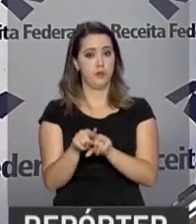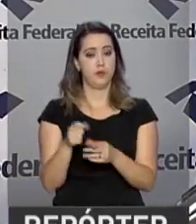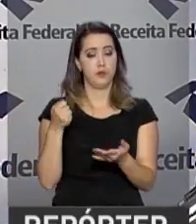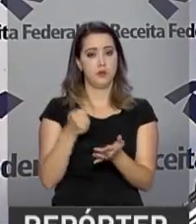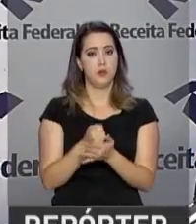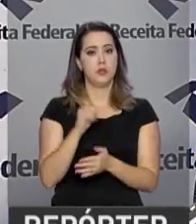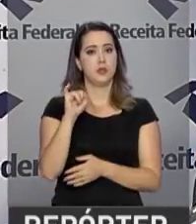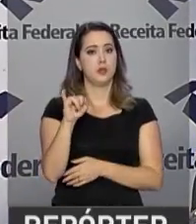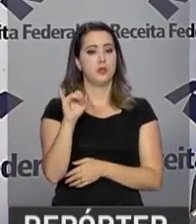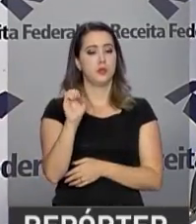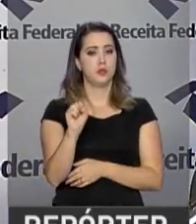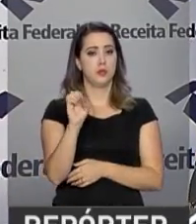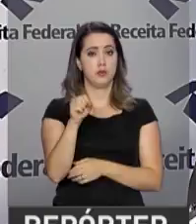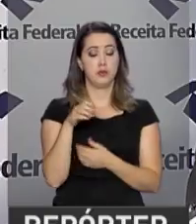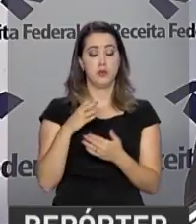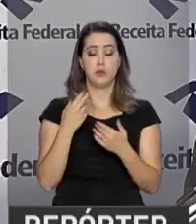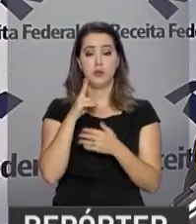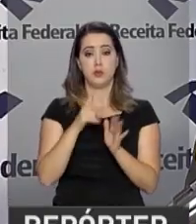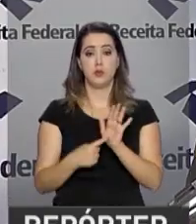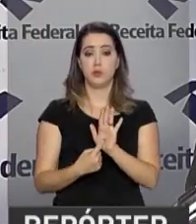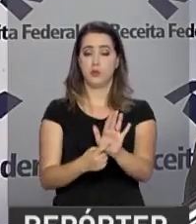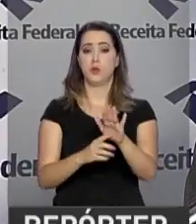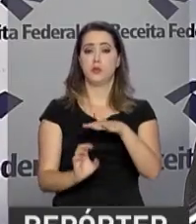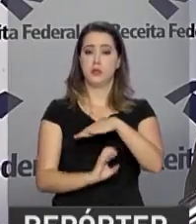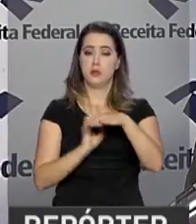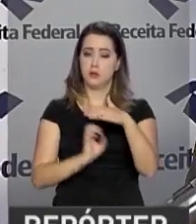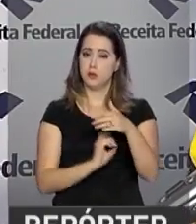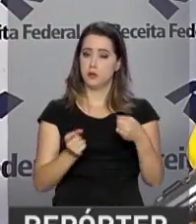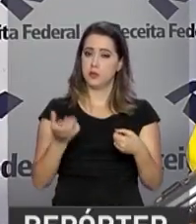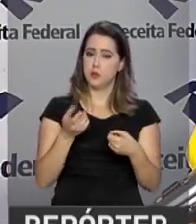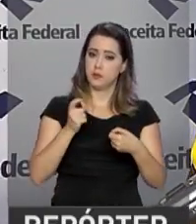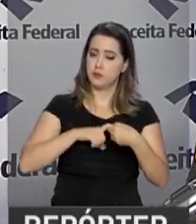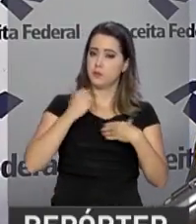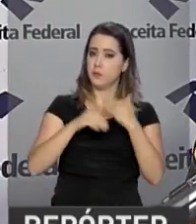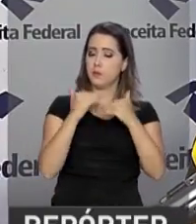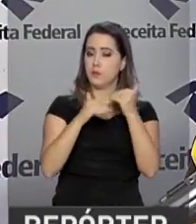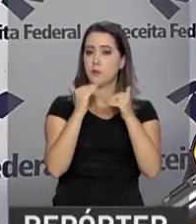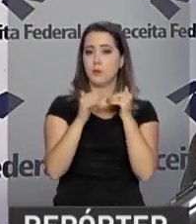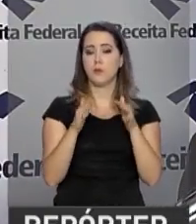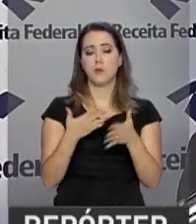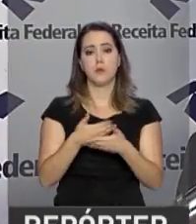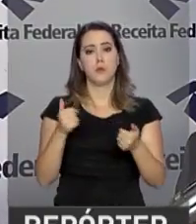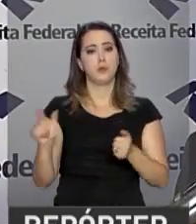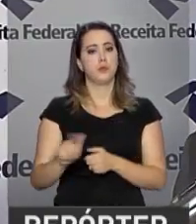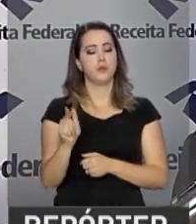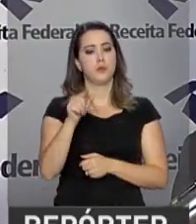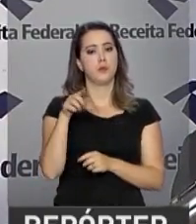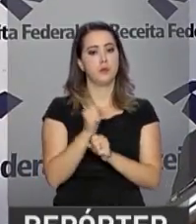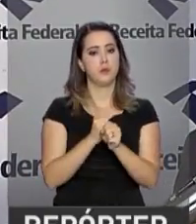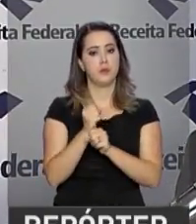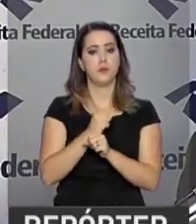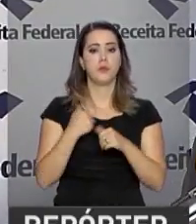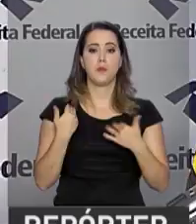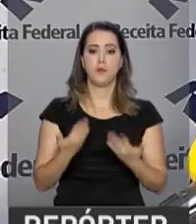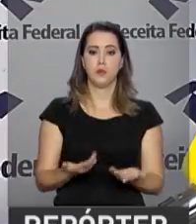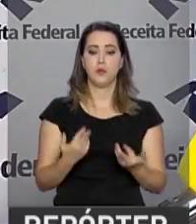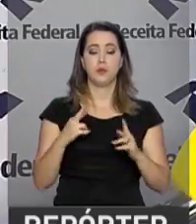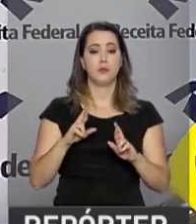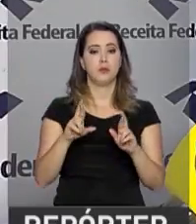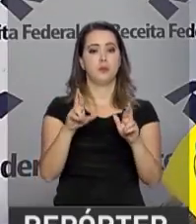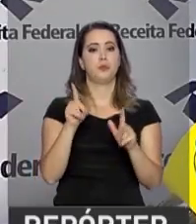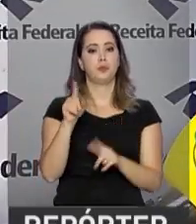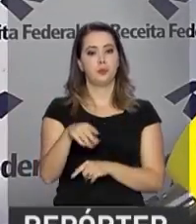demonstra uma perspectiva das empresas é de retorno de retomada de realização os melhores lucros este ano e essa perspectiva é